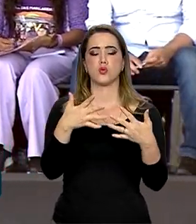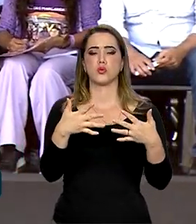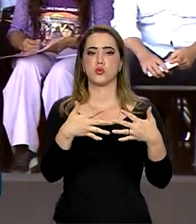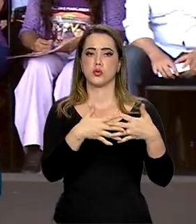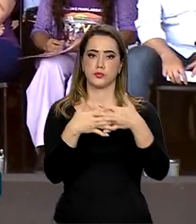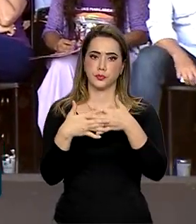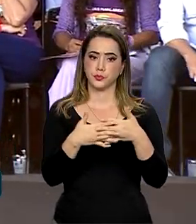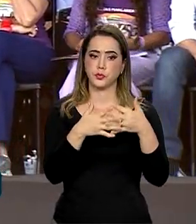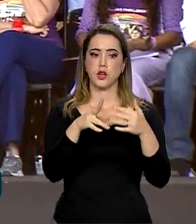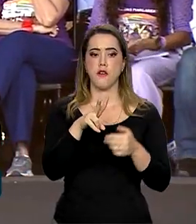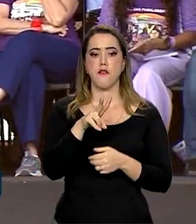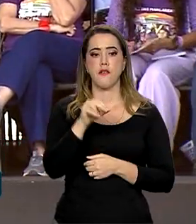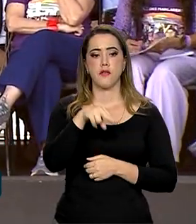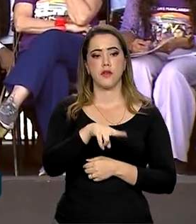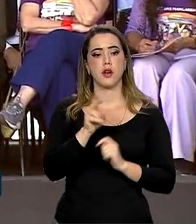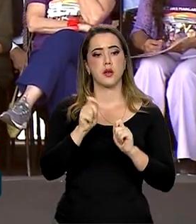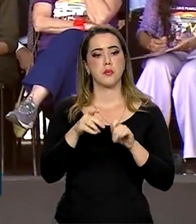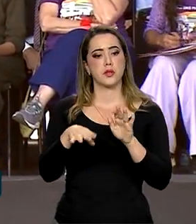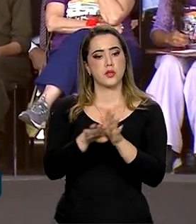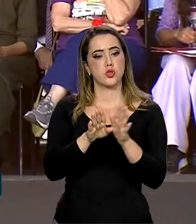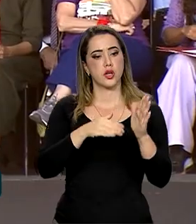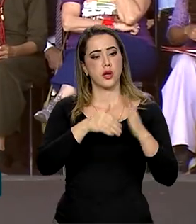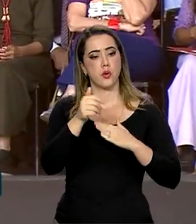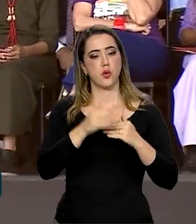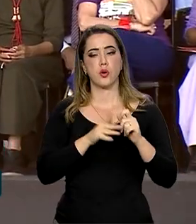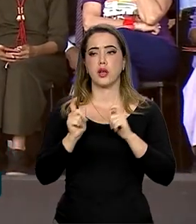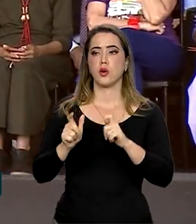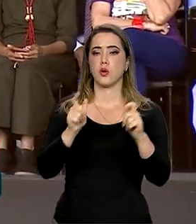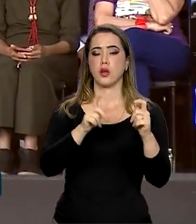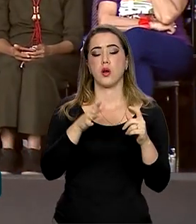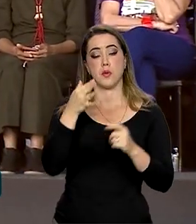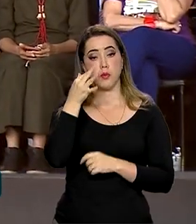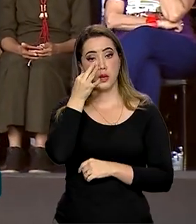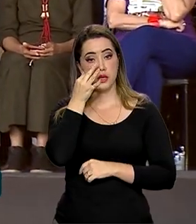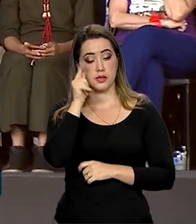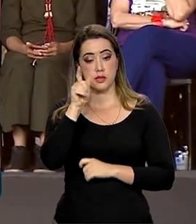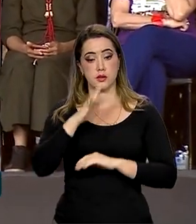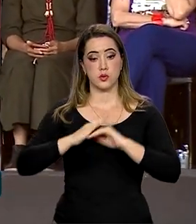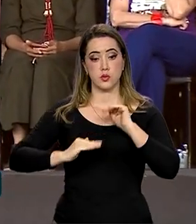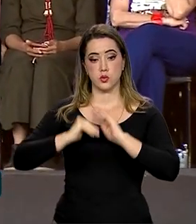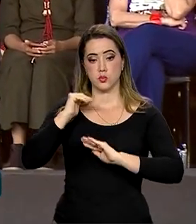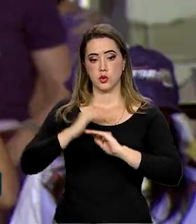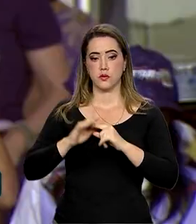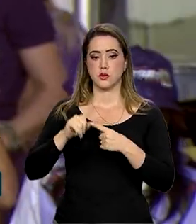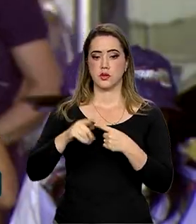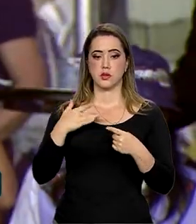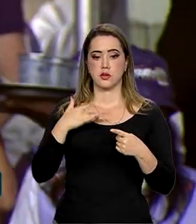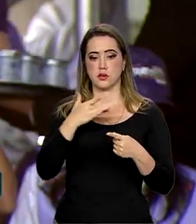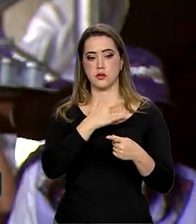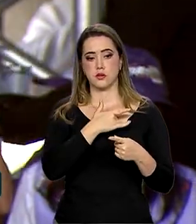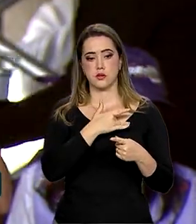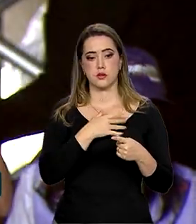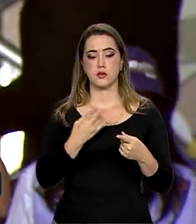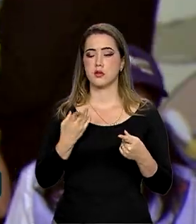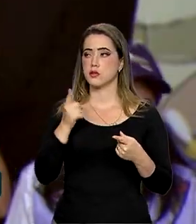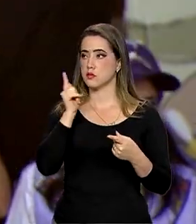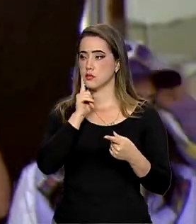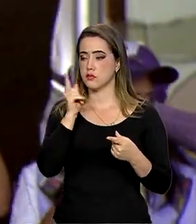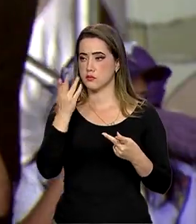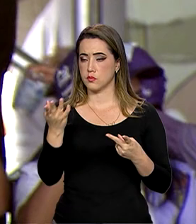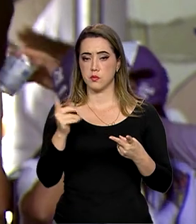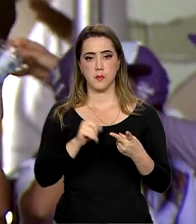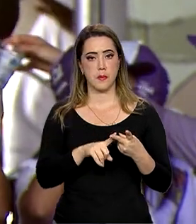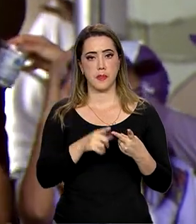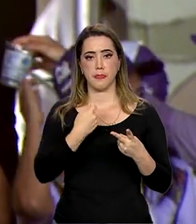que possam chegar em qualquer lugar para garantir a presença dos profissionais, seja da saúde, Nízia, seja